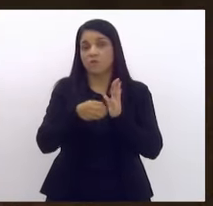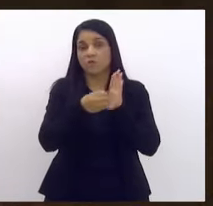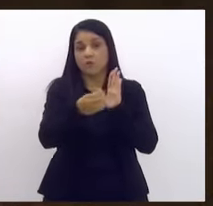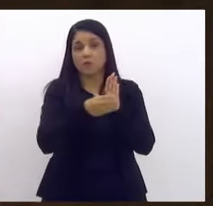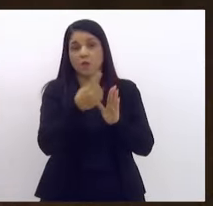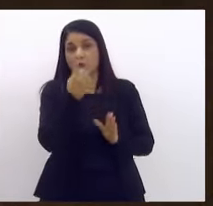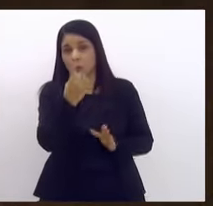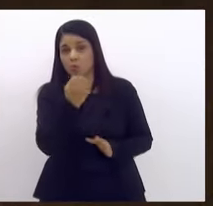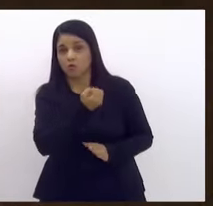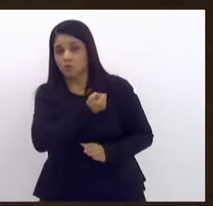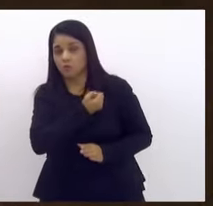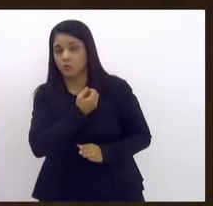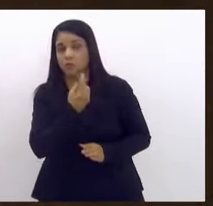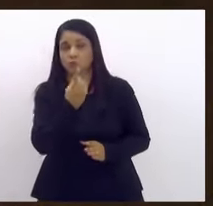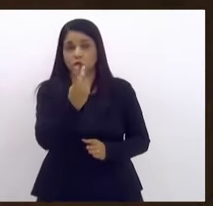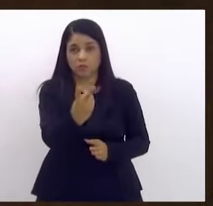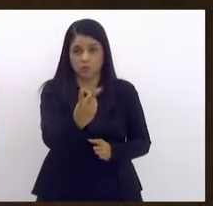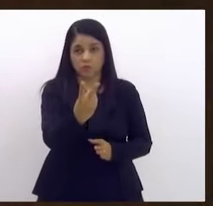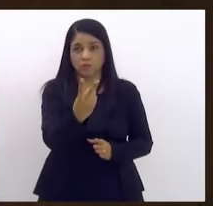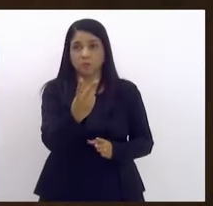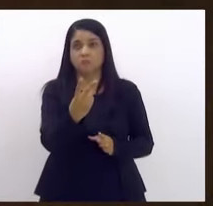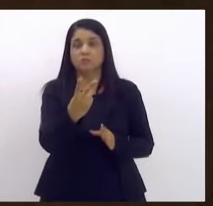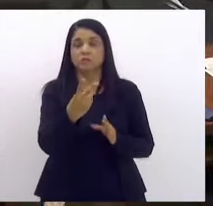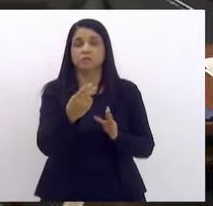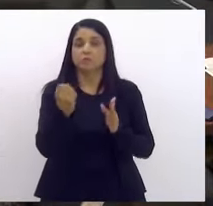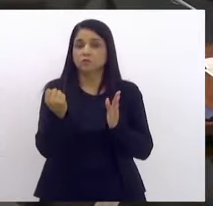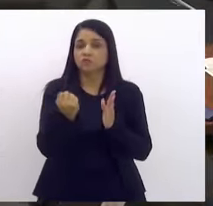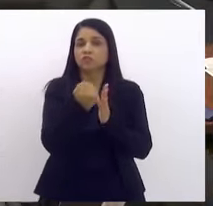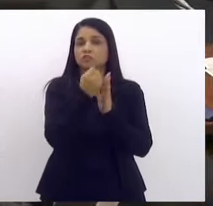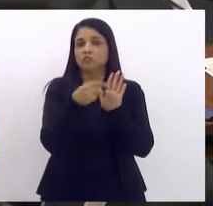2 concomitantemente, que destaquei ambas.